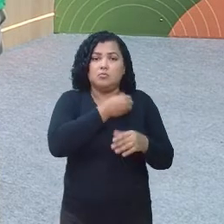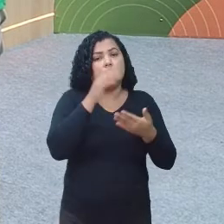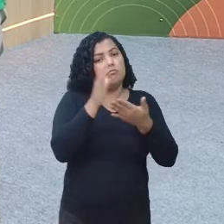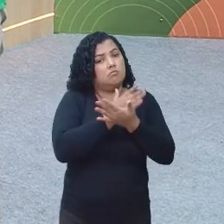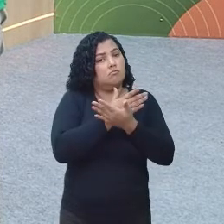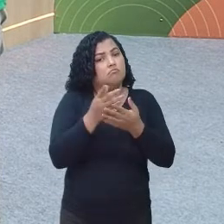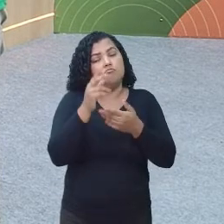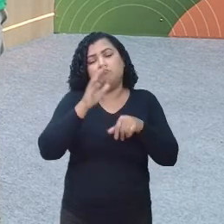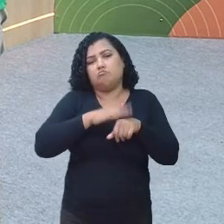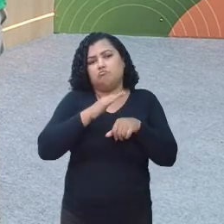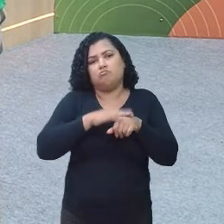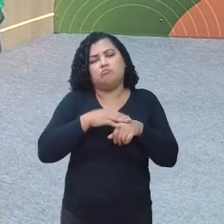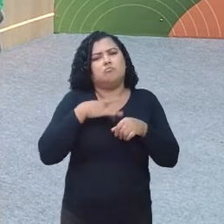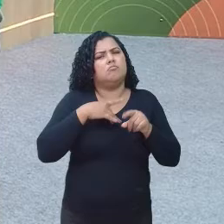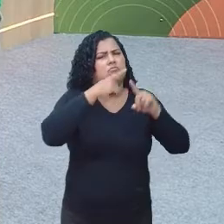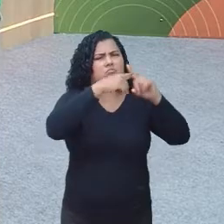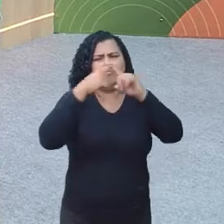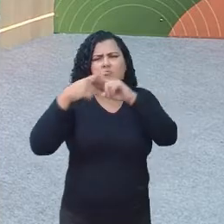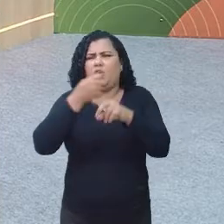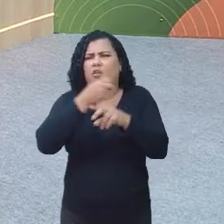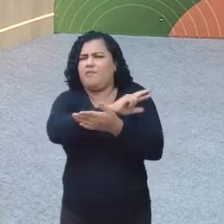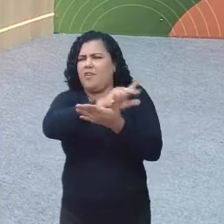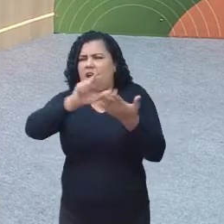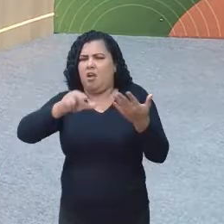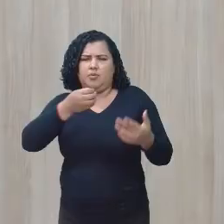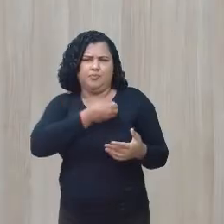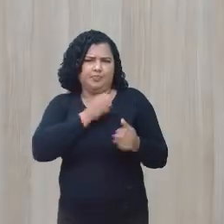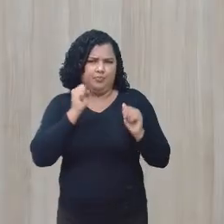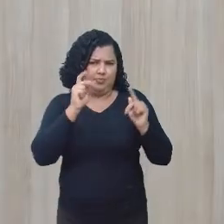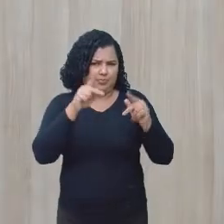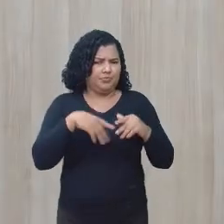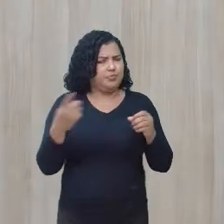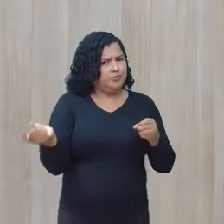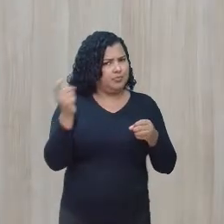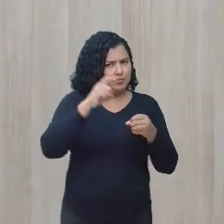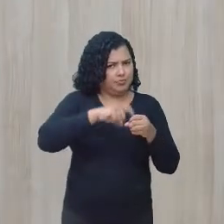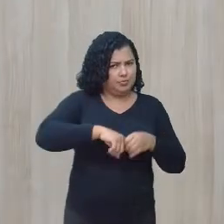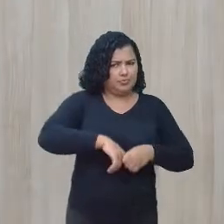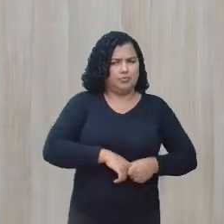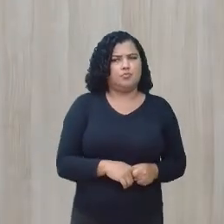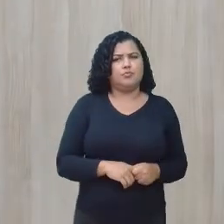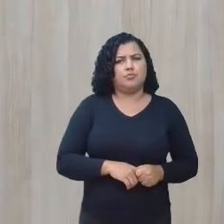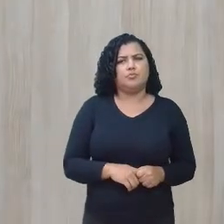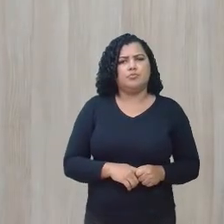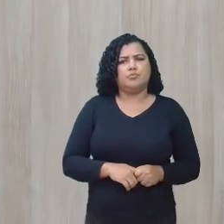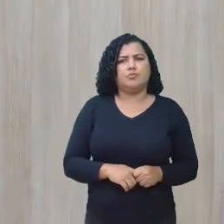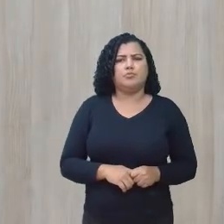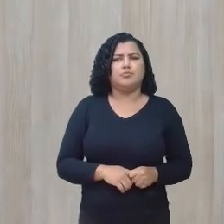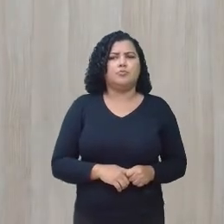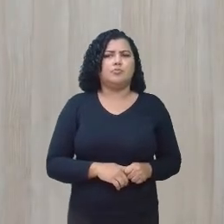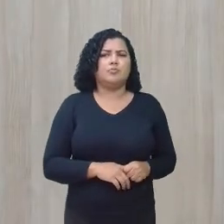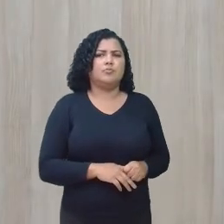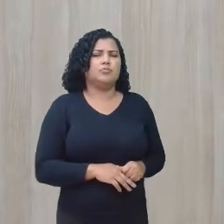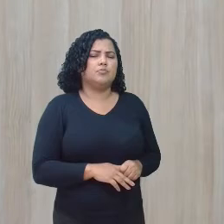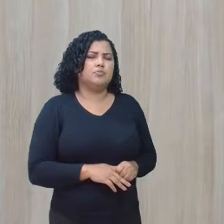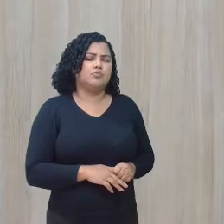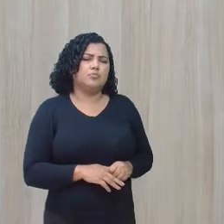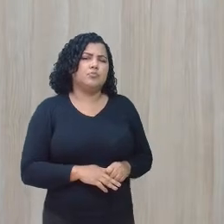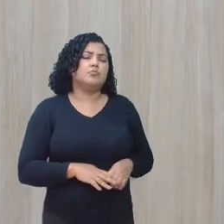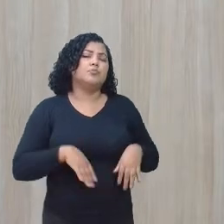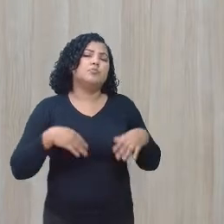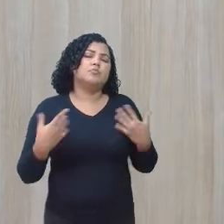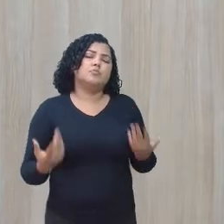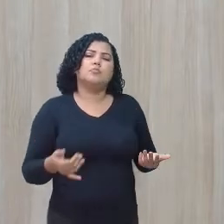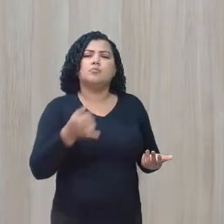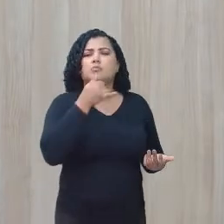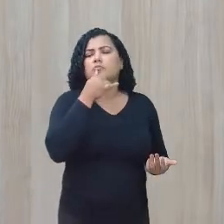vezes são multiplicações de muitos fatores, tá certo? Então voltando aqui para a gente discutir um pouco o que é essa passagem da aula agora,